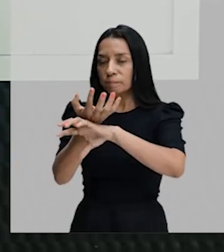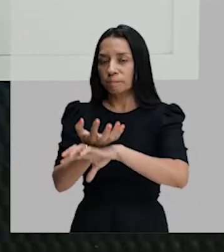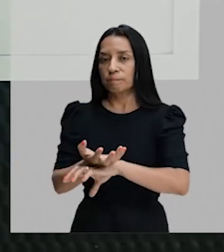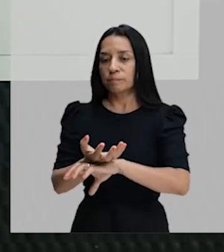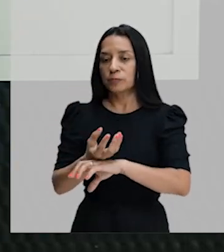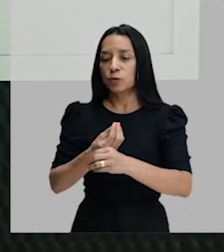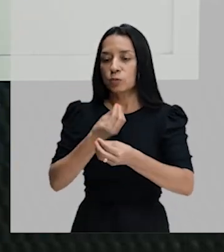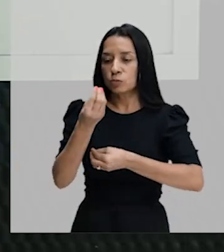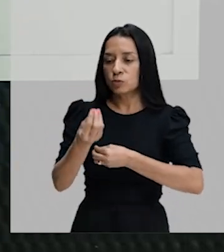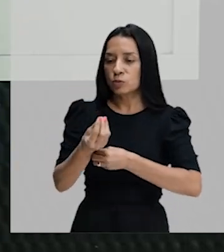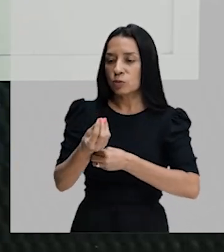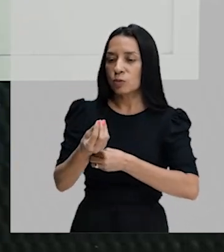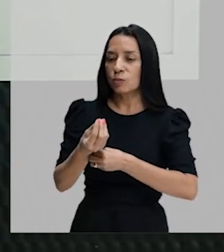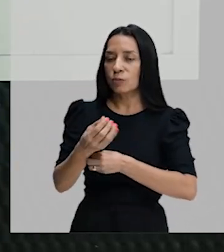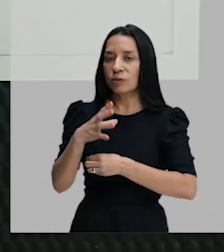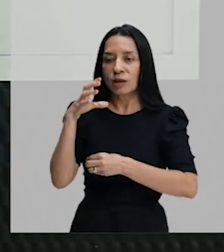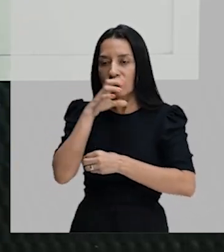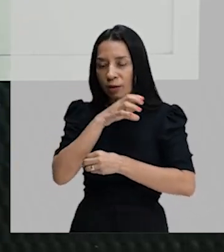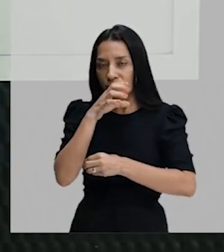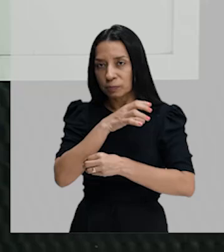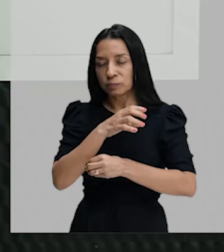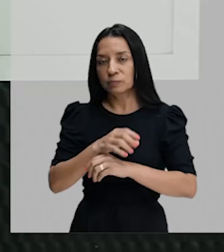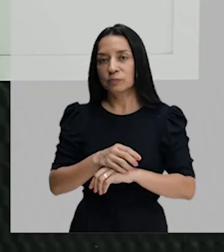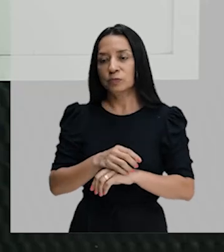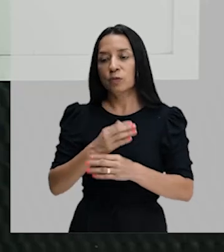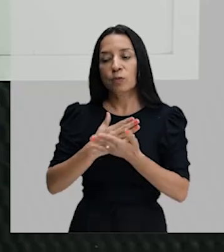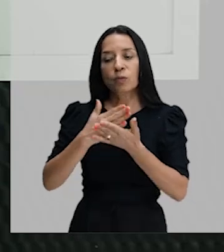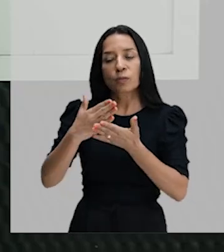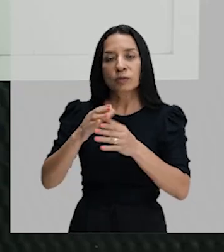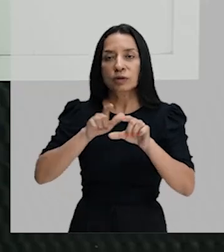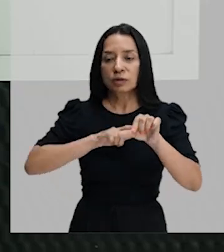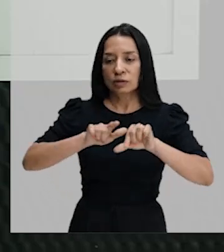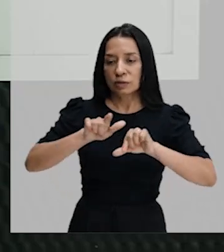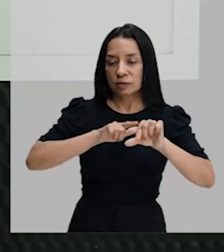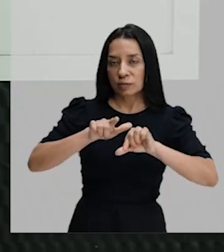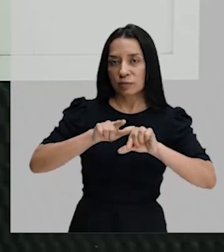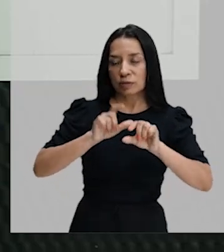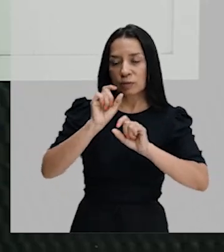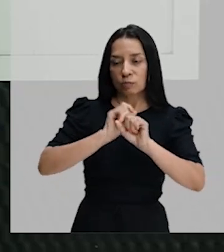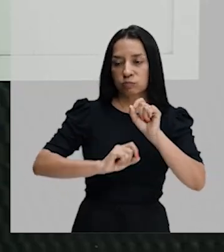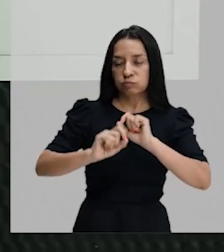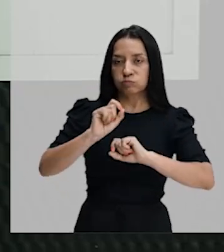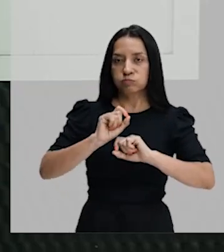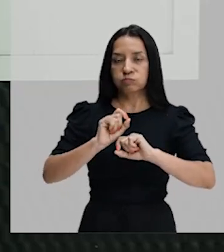como é uma aceleração, certo? Nós vamos começar a trabalhar com esses